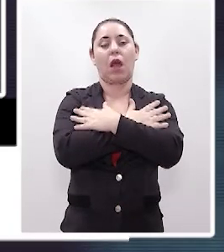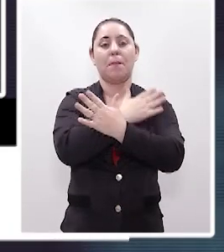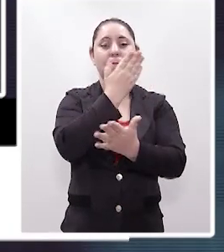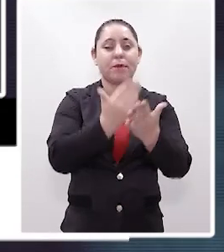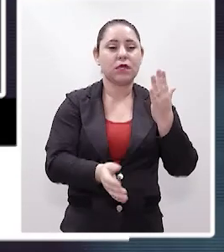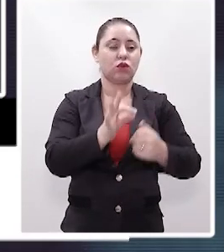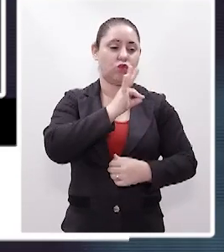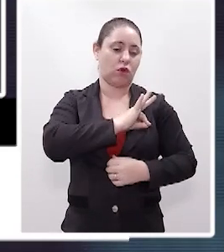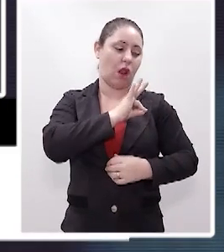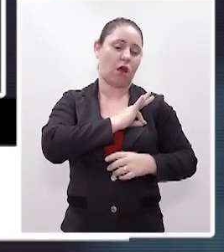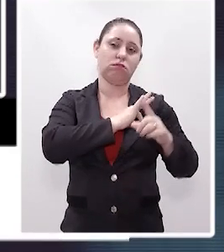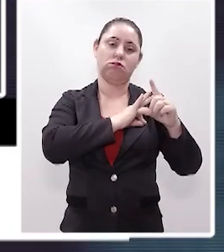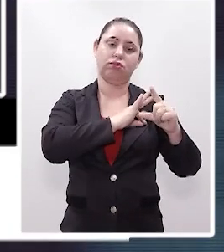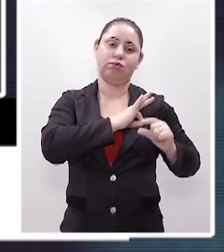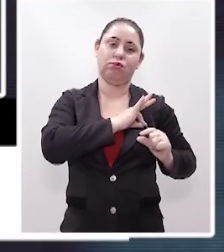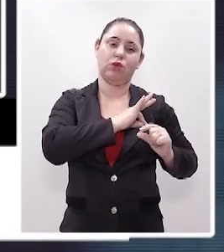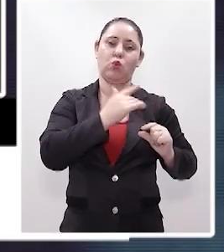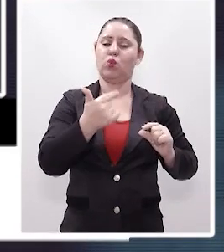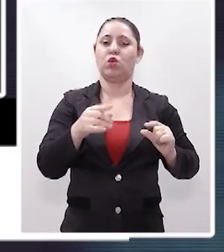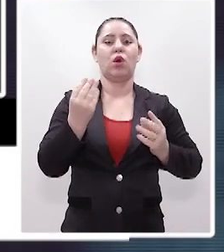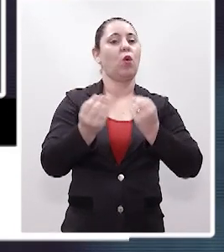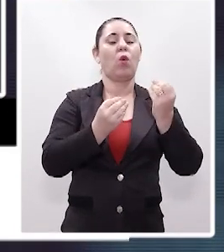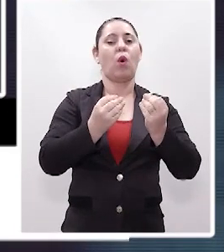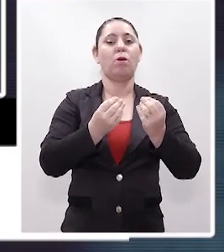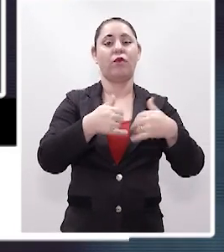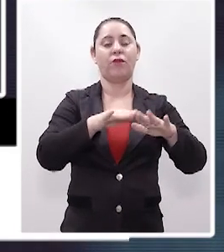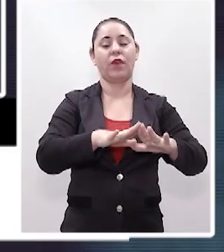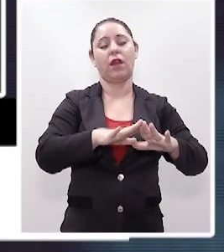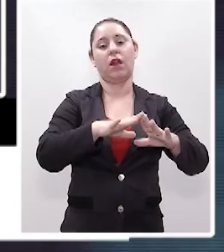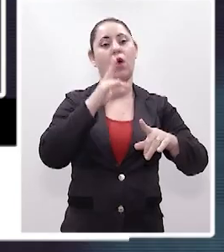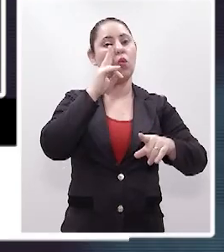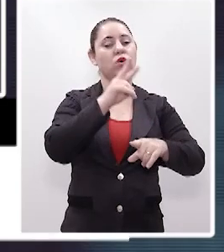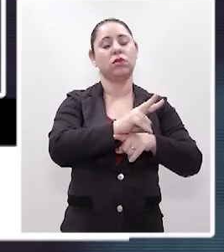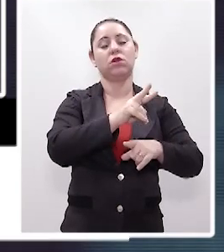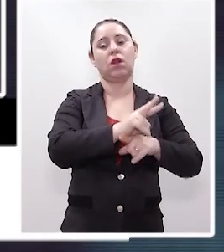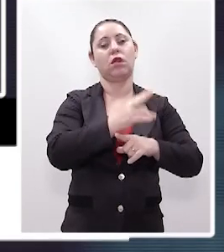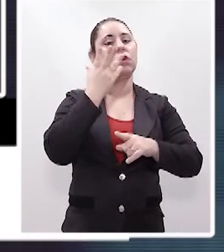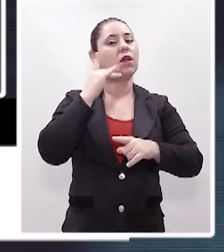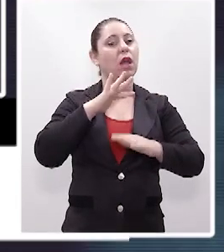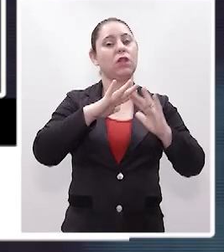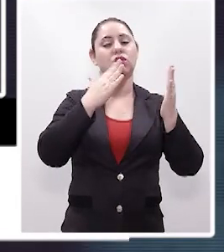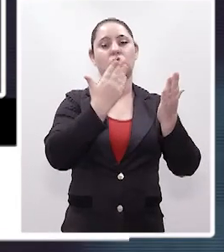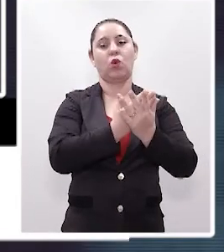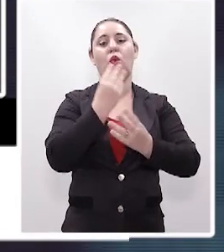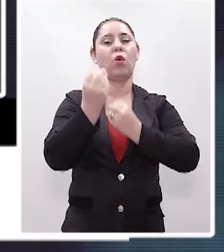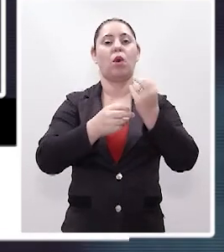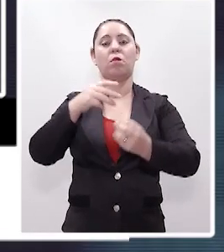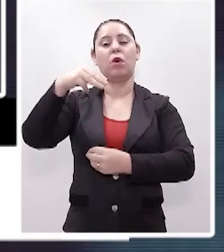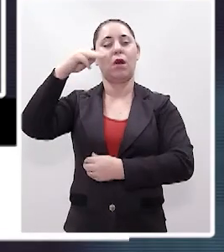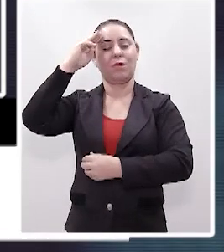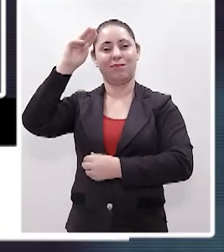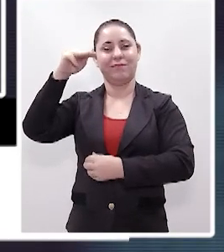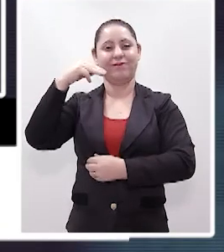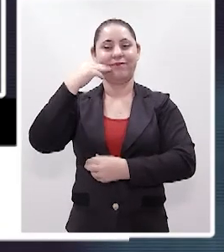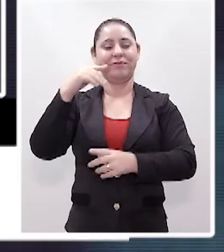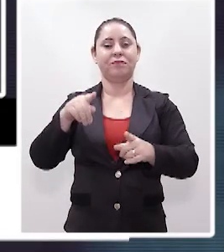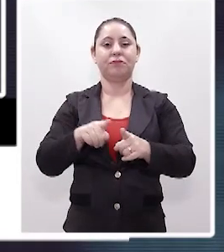parte da renda e não teriam como manter essa criança, né? Mas também, como a Maritê disse,